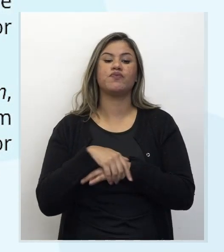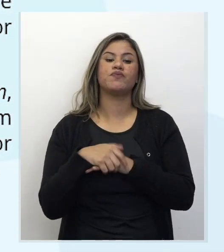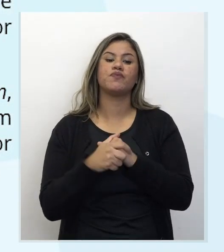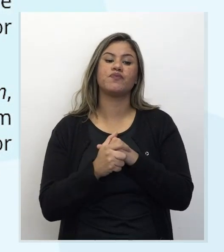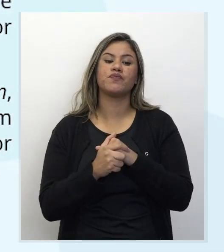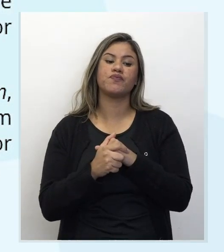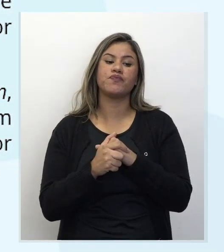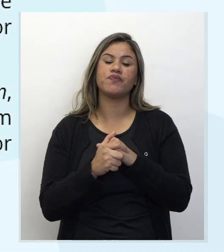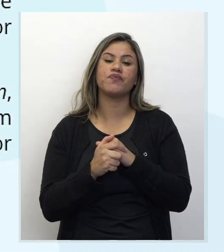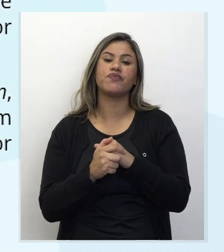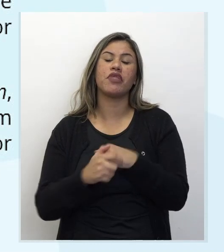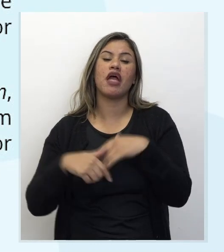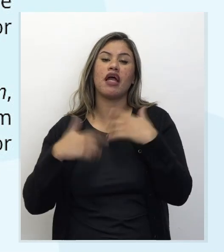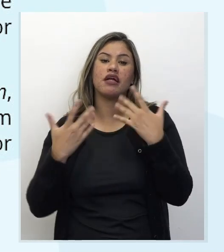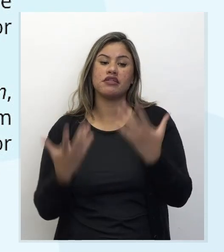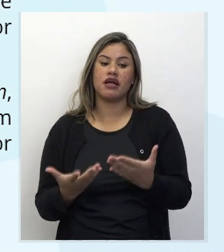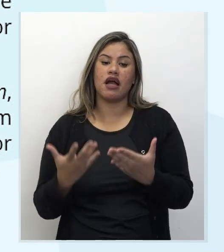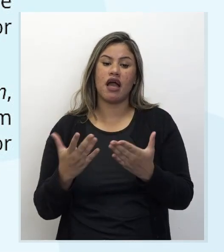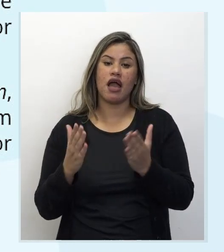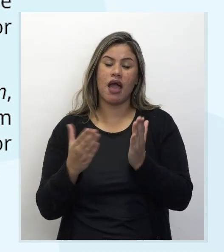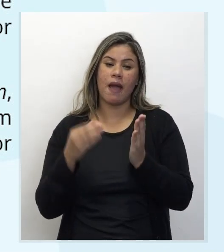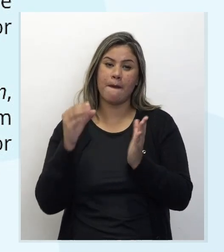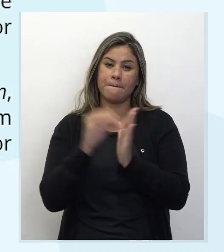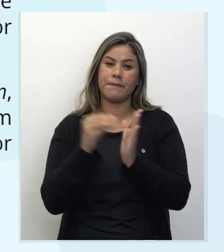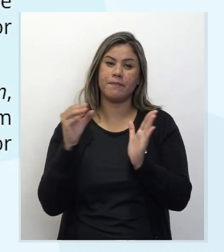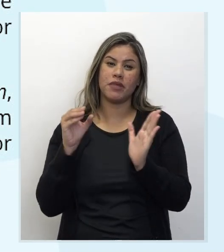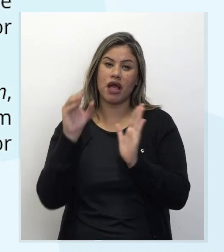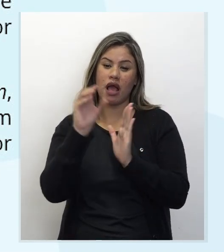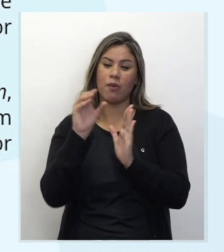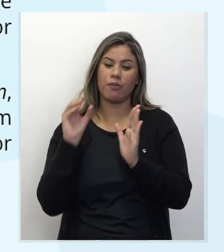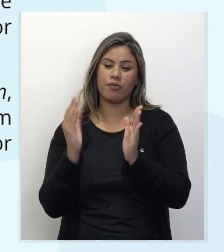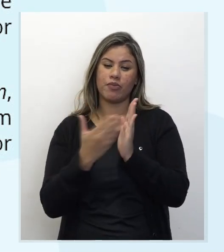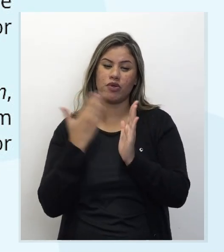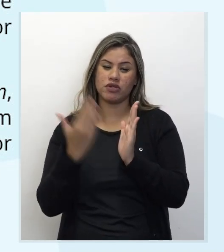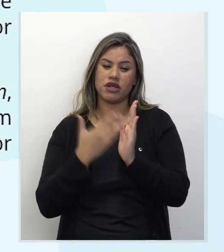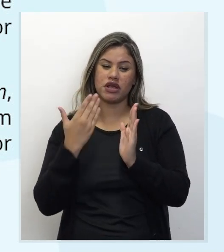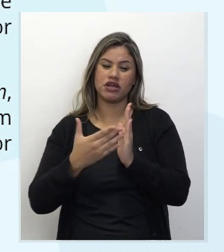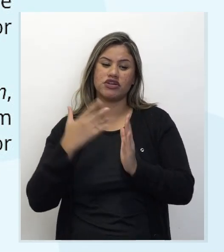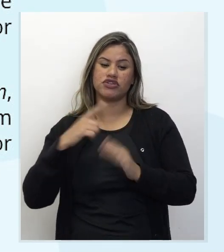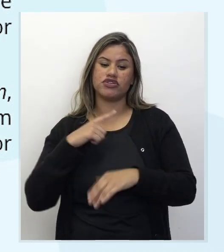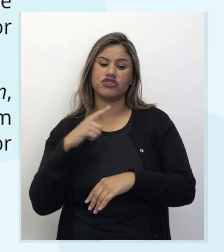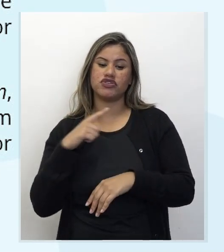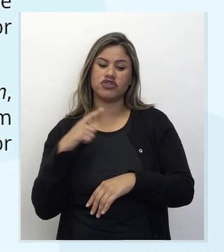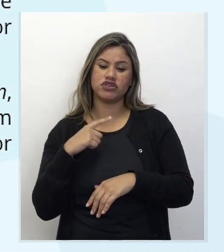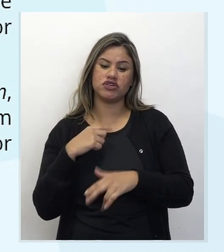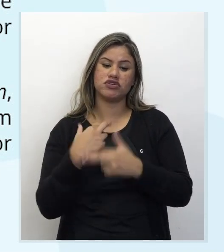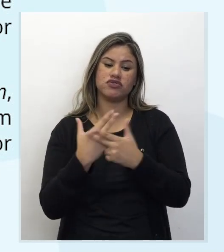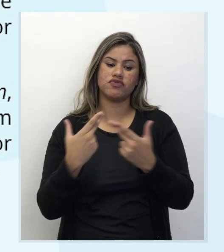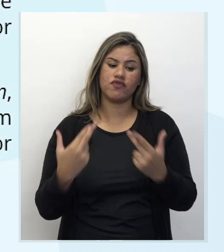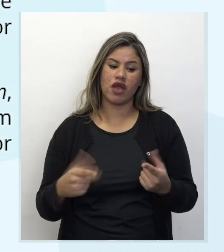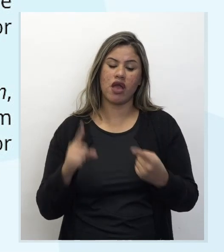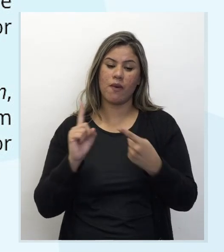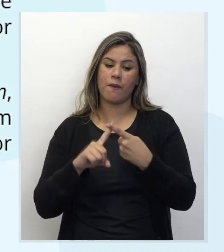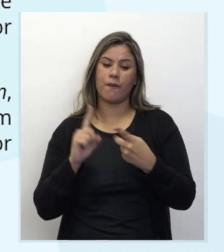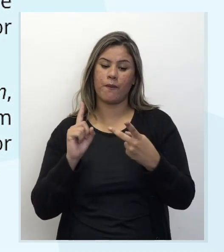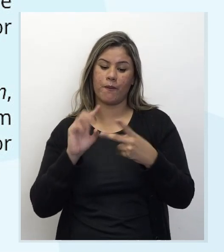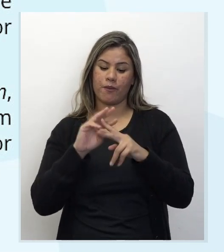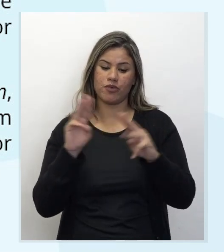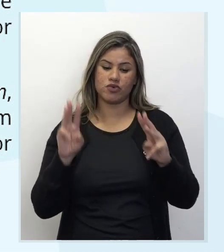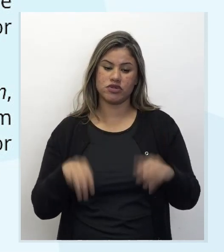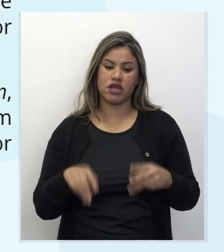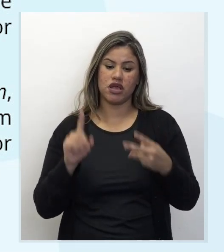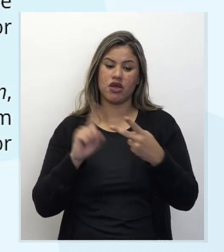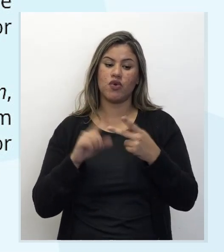famosa Biblioteca de Alexandria integrava o museu, como também integrava esse complexo um teatro e um templo dedicado às musas,